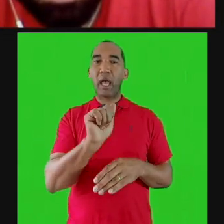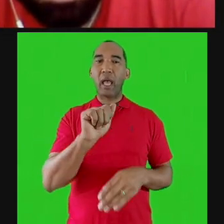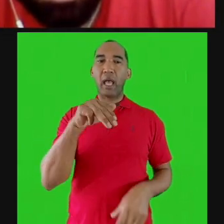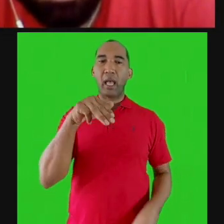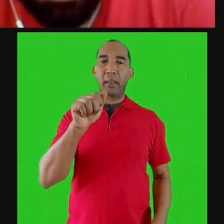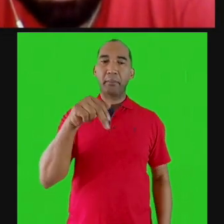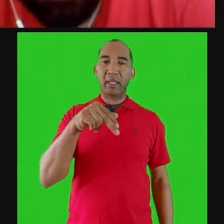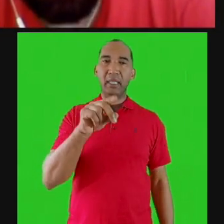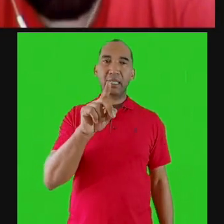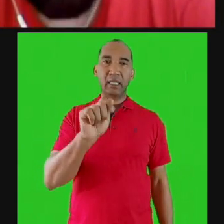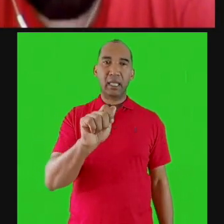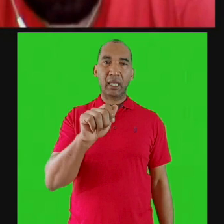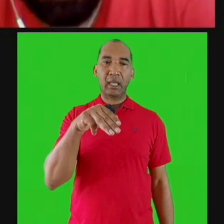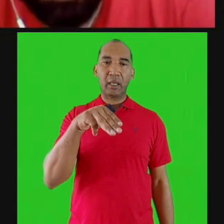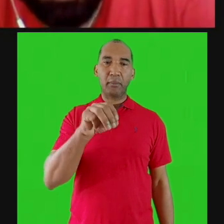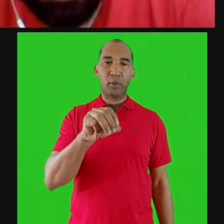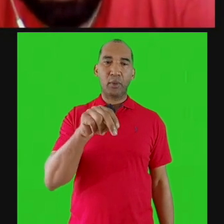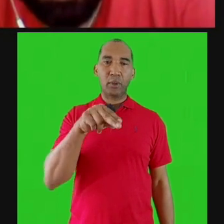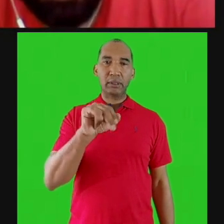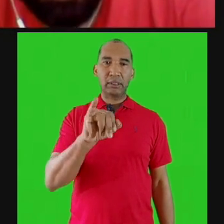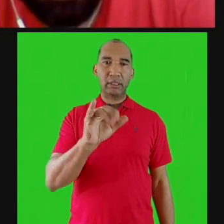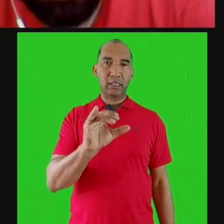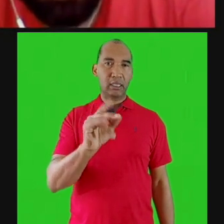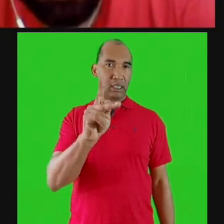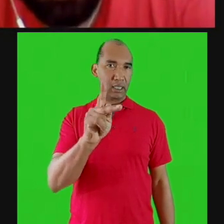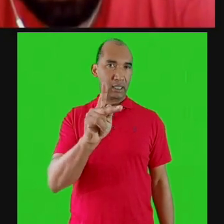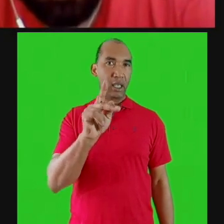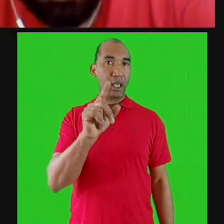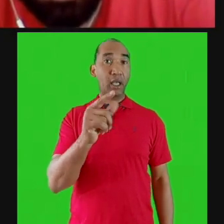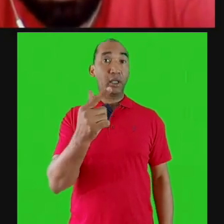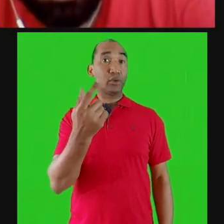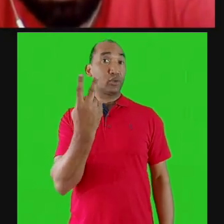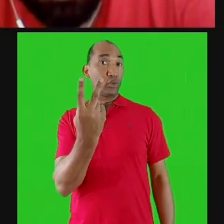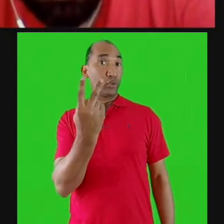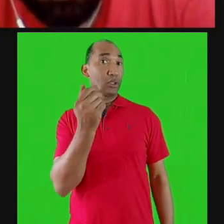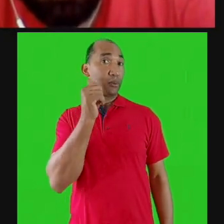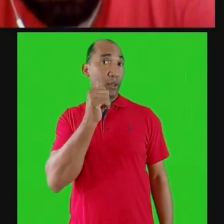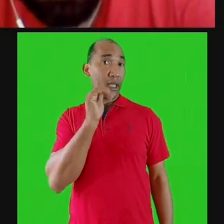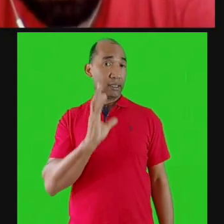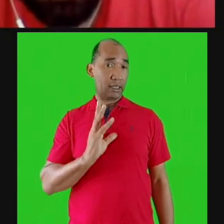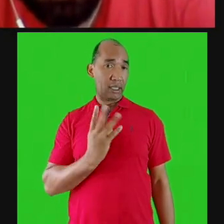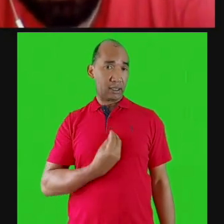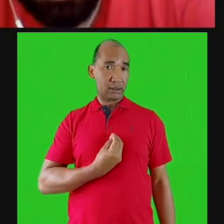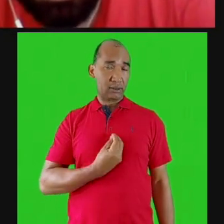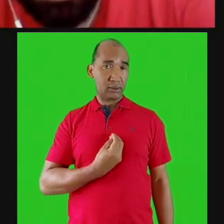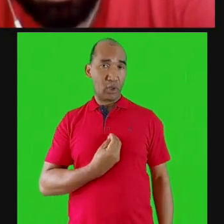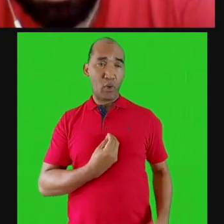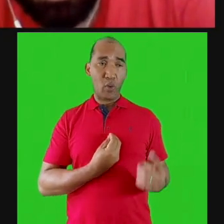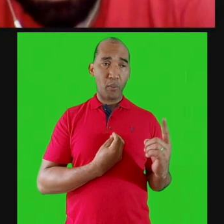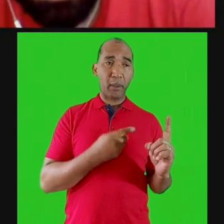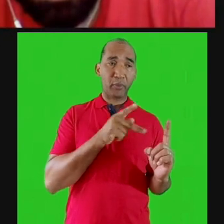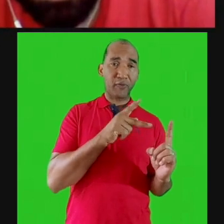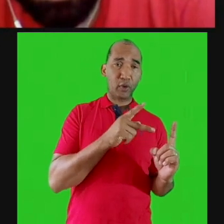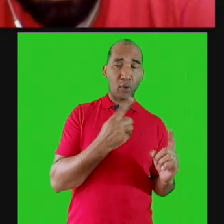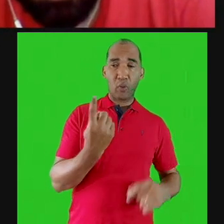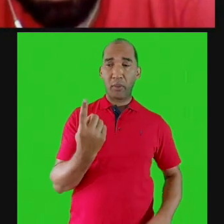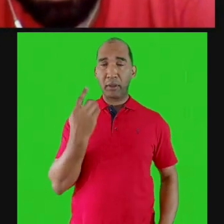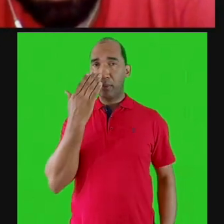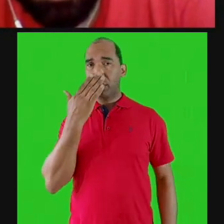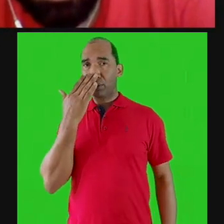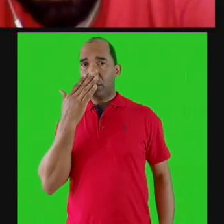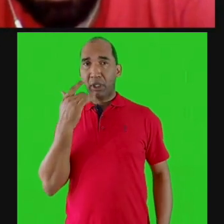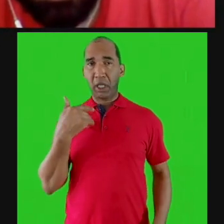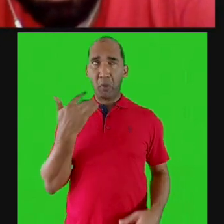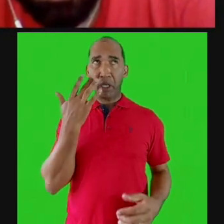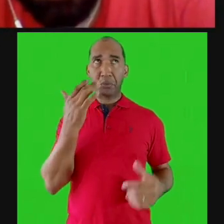Monique, que traz histórias de duas mulheres trans, uma professora, uma prostituta, eu acho que é mais ou menos